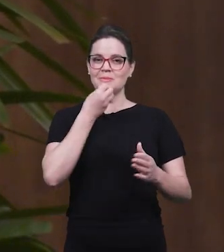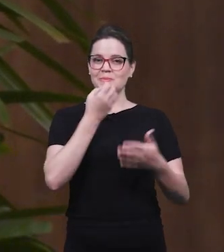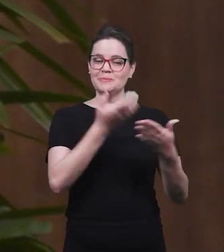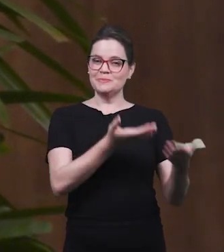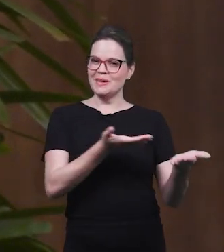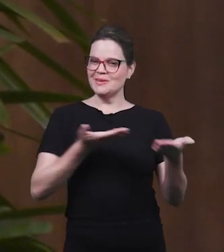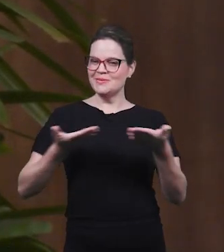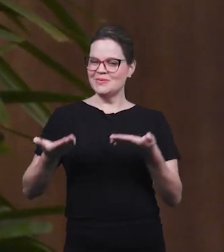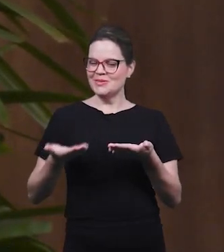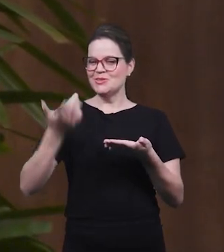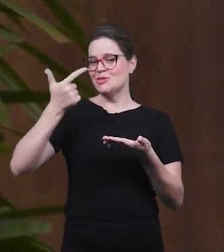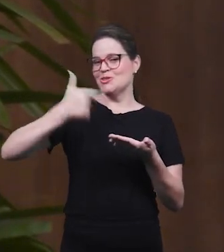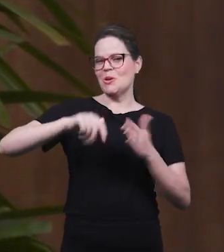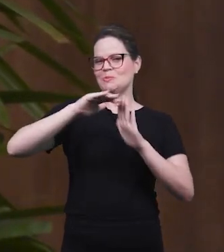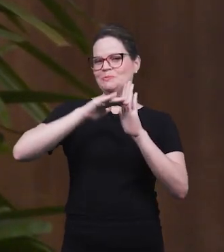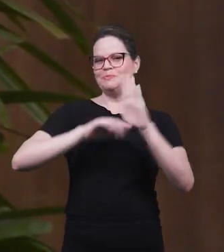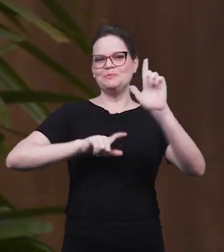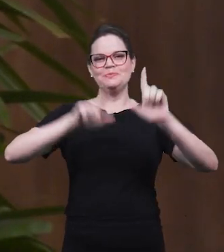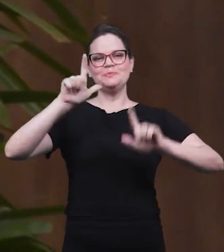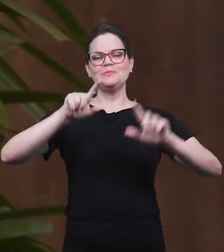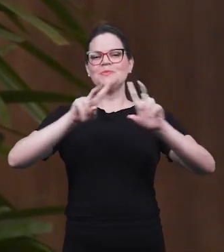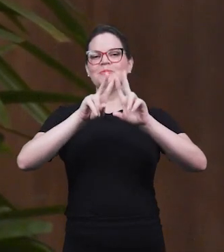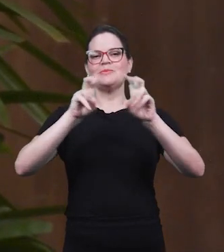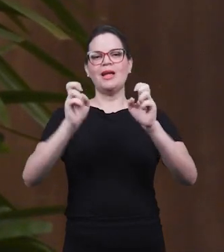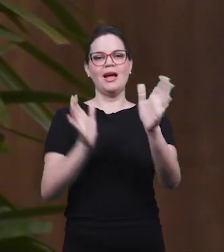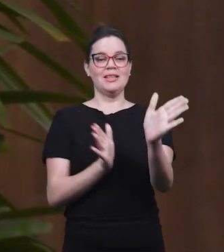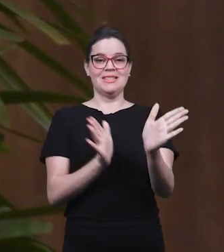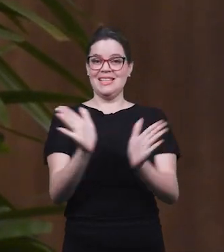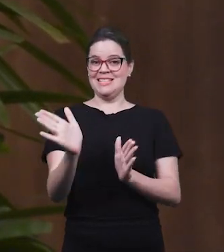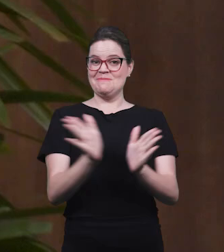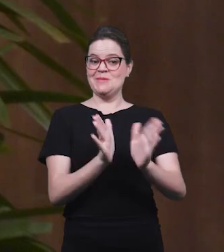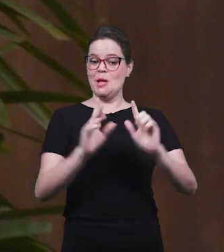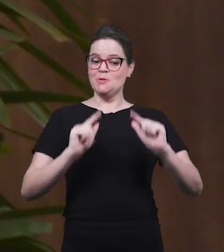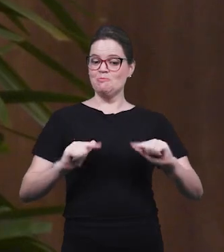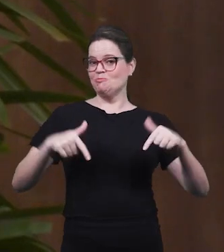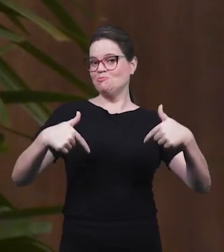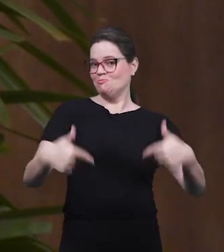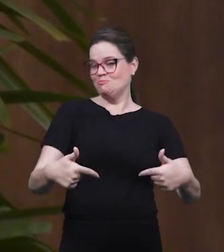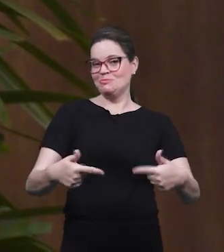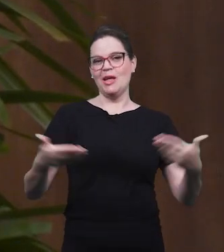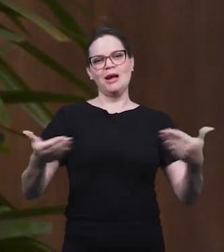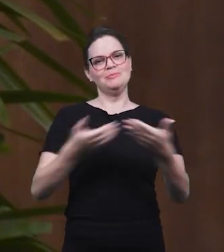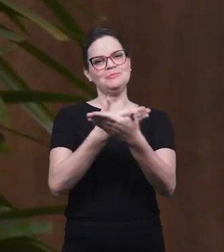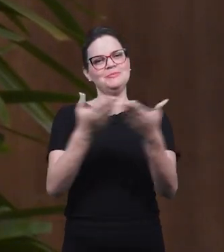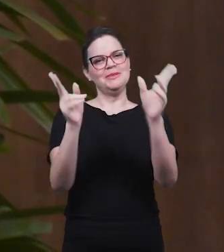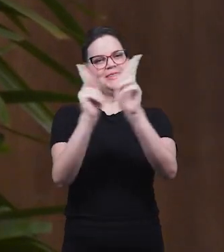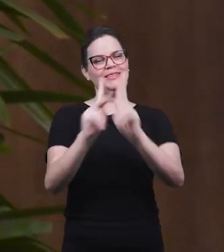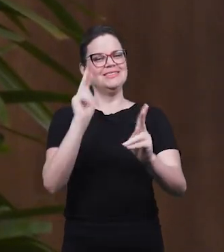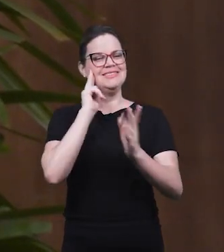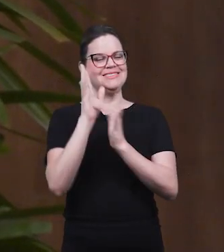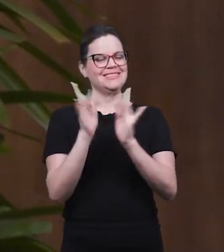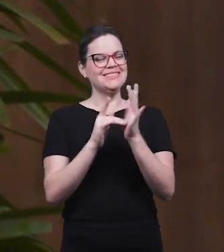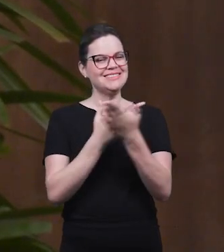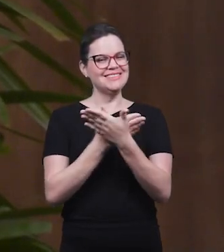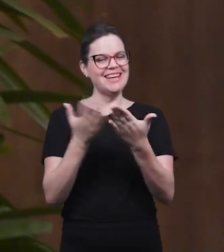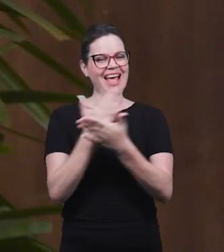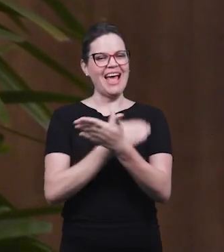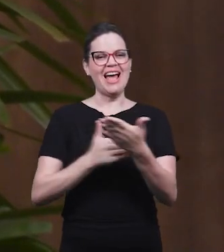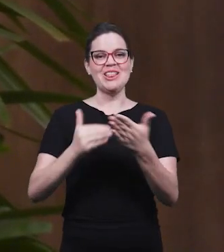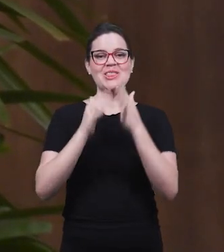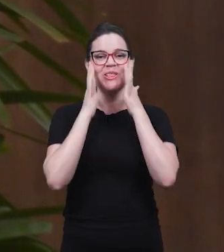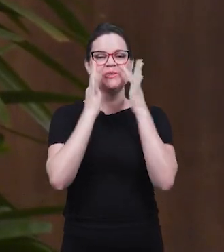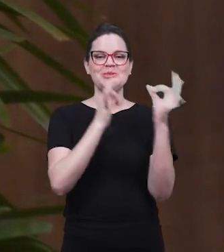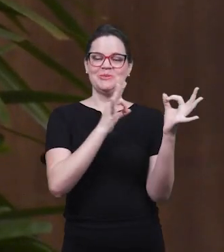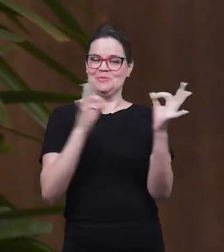Bem-vindos a mais um programa Acessibilidade em Ação. Quero desejar a paz do Senhor Jesus a todos que estão